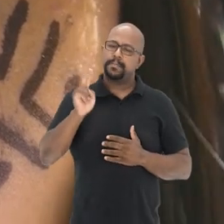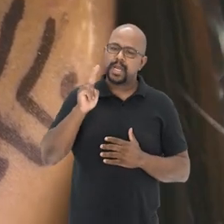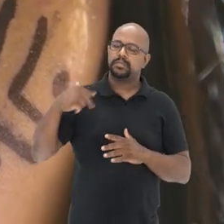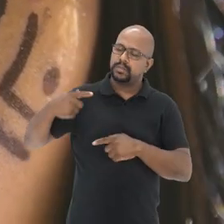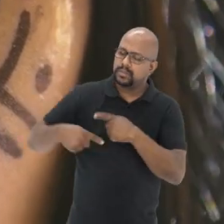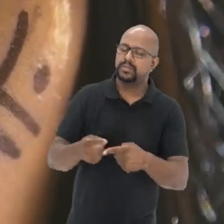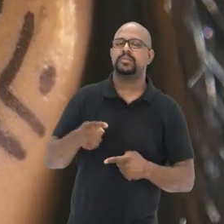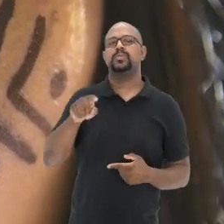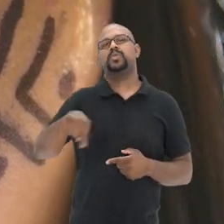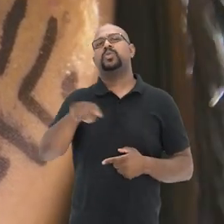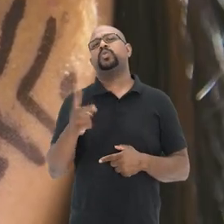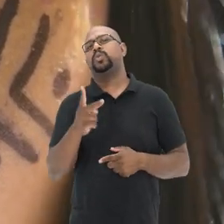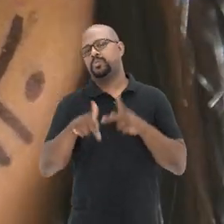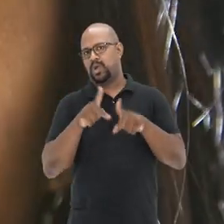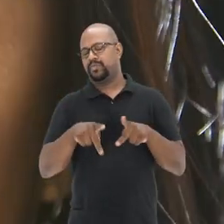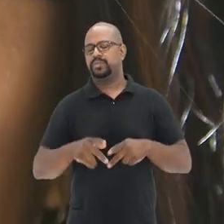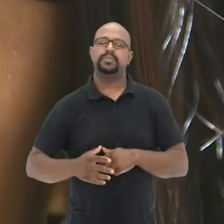antepassados dos índios Sarru e Minuanos.